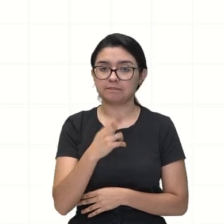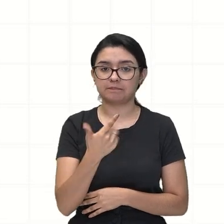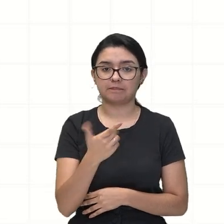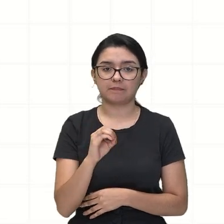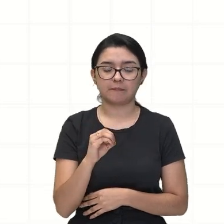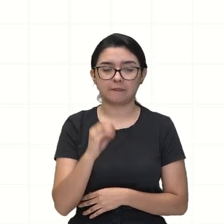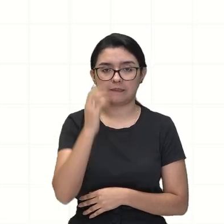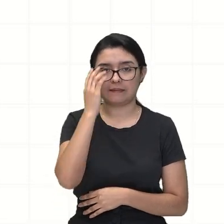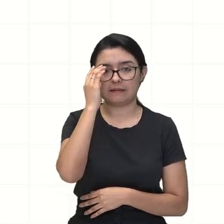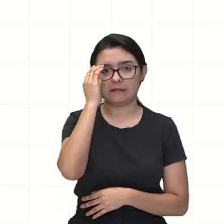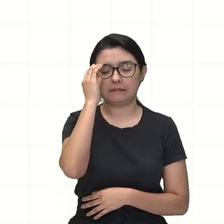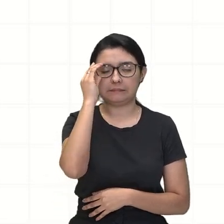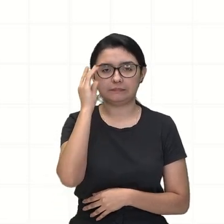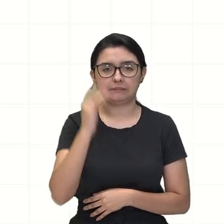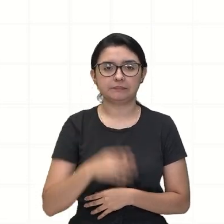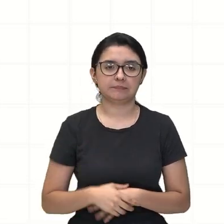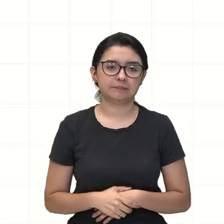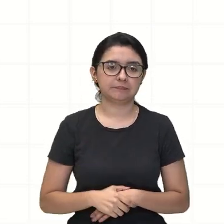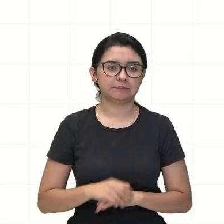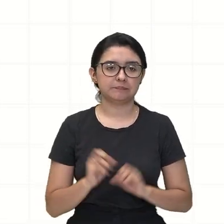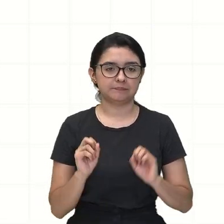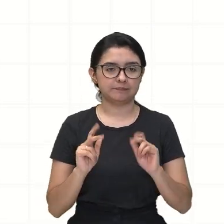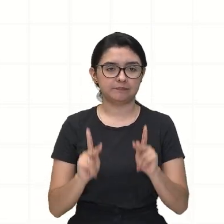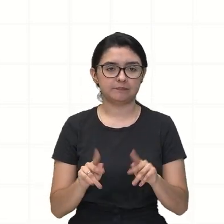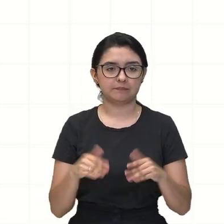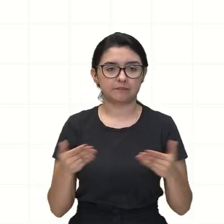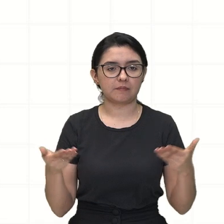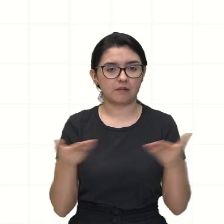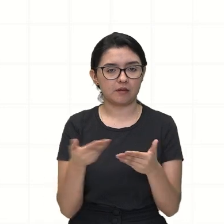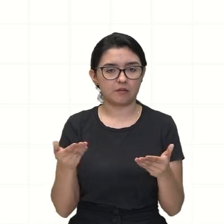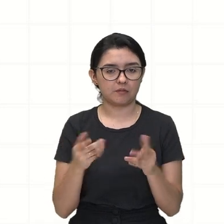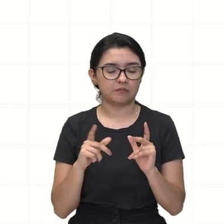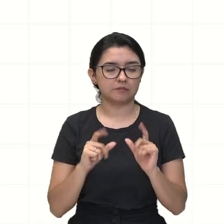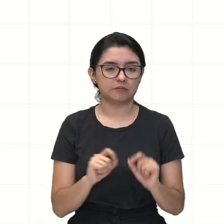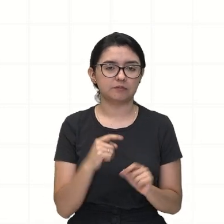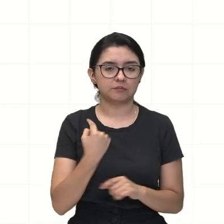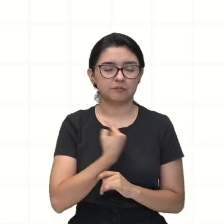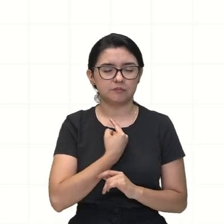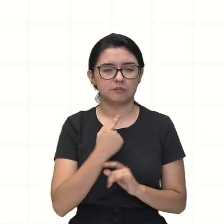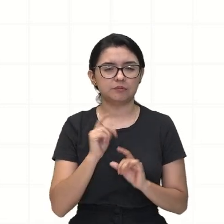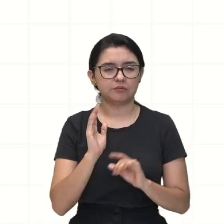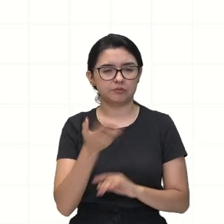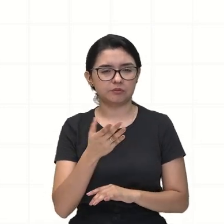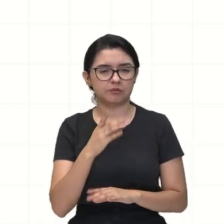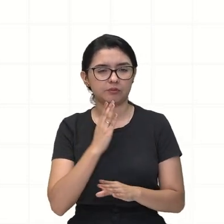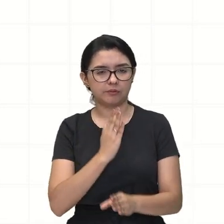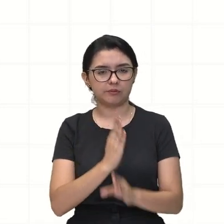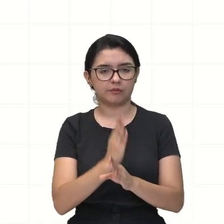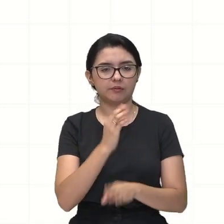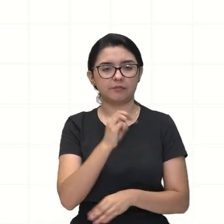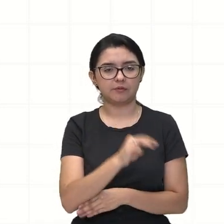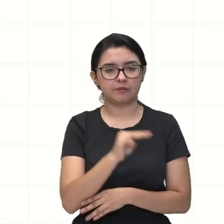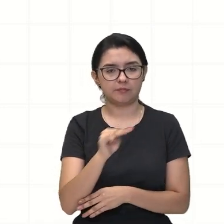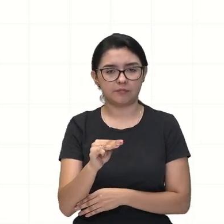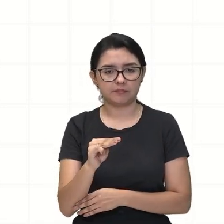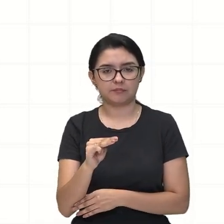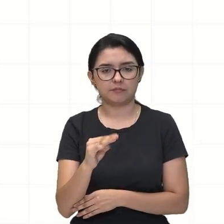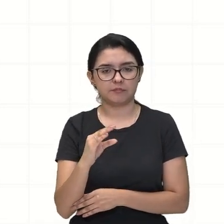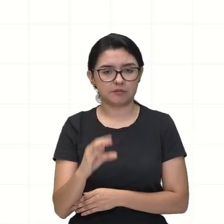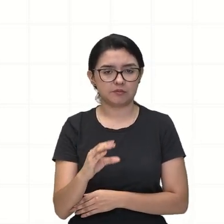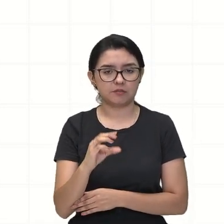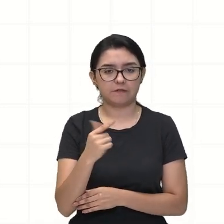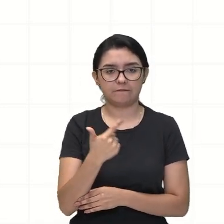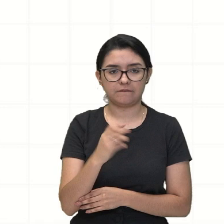20. Muito bem. Agora que nós temos o menor múltiplo